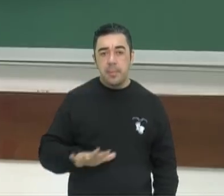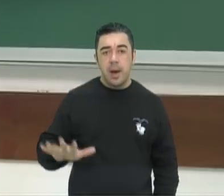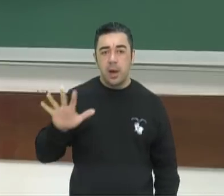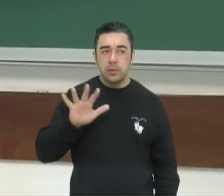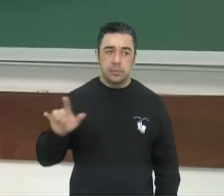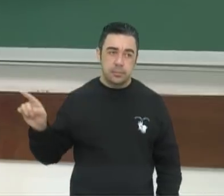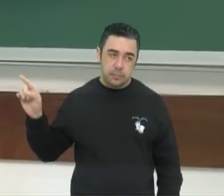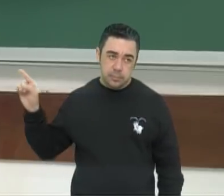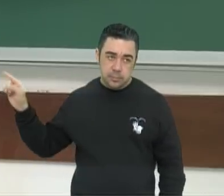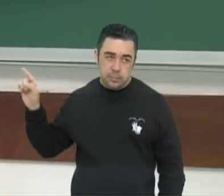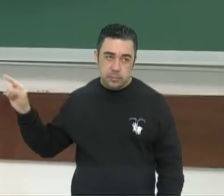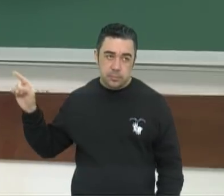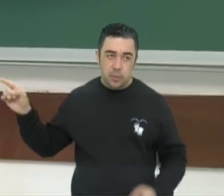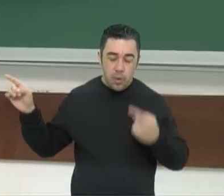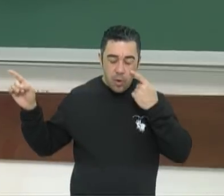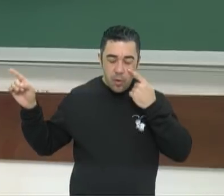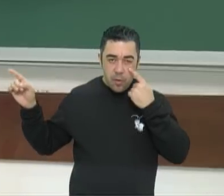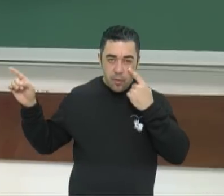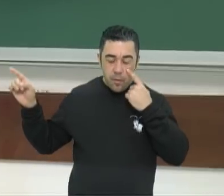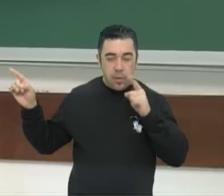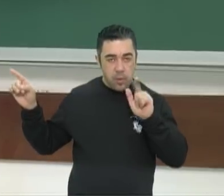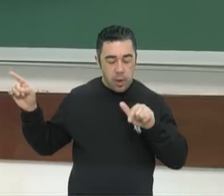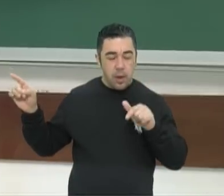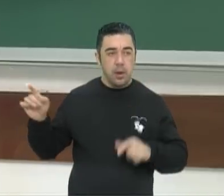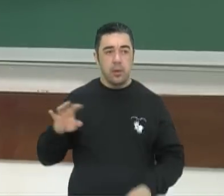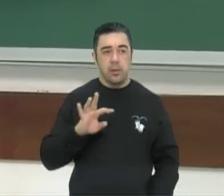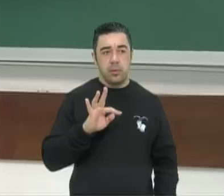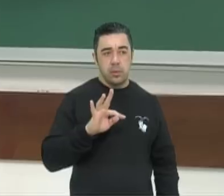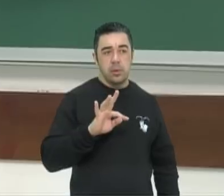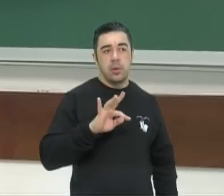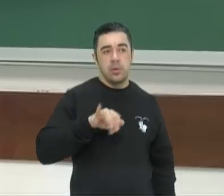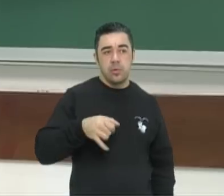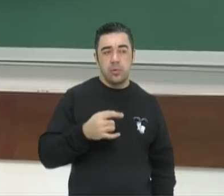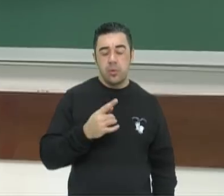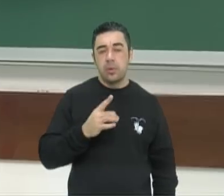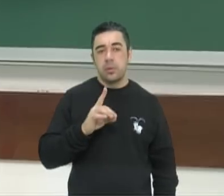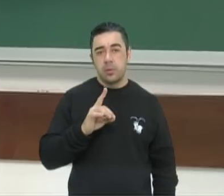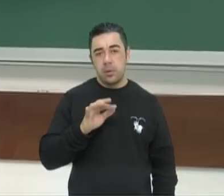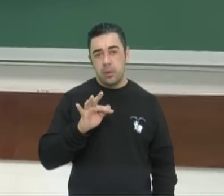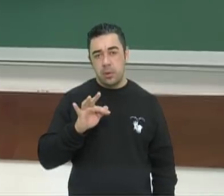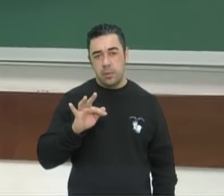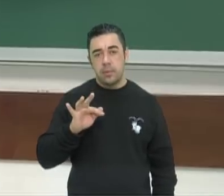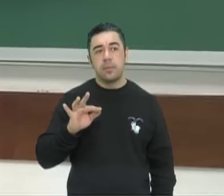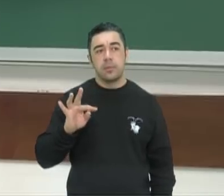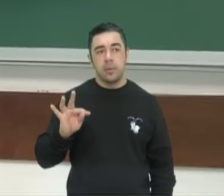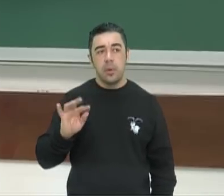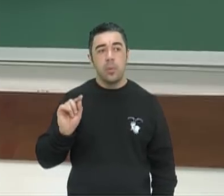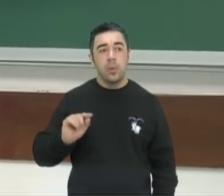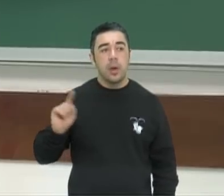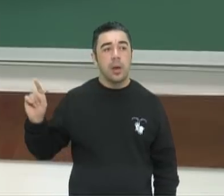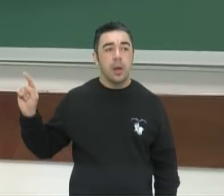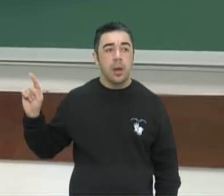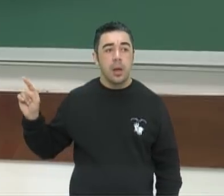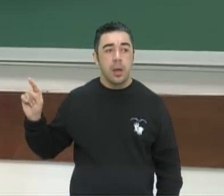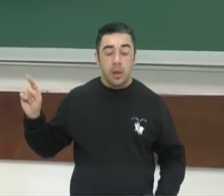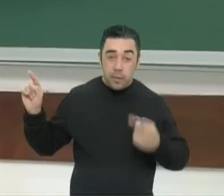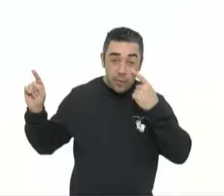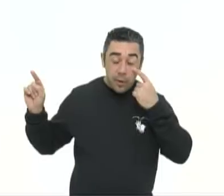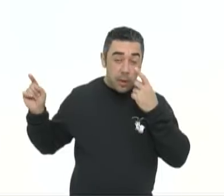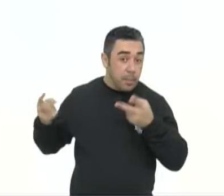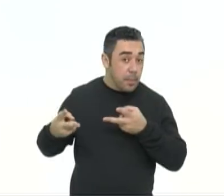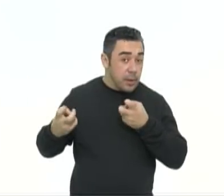a gente consultou lá do Tribunal Judiciário do Distrito Federal e outros territórios, que é exatamente aqui a gente